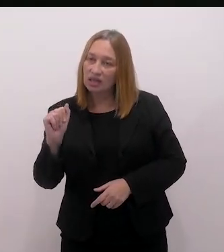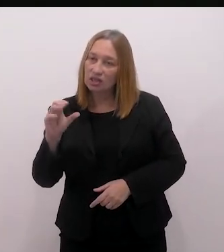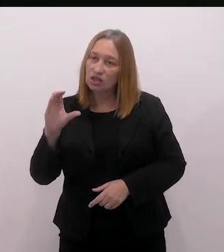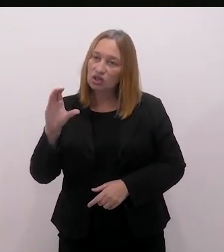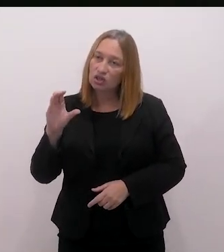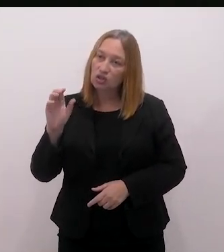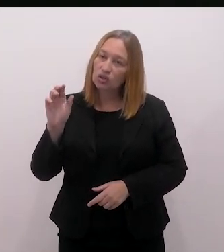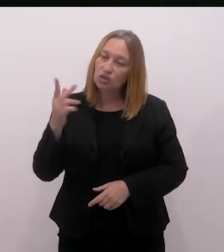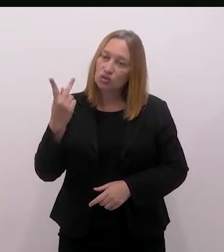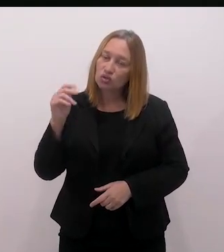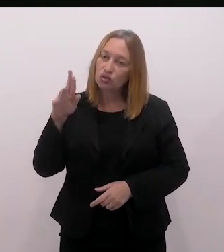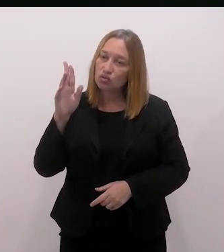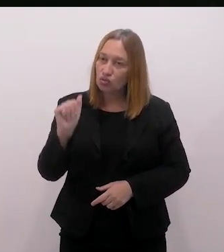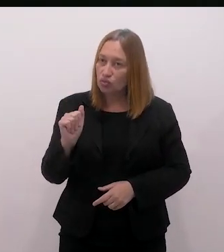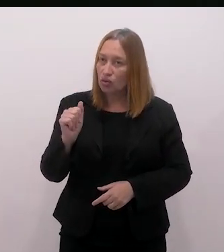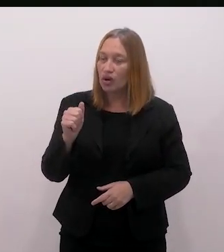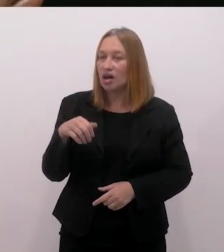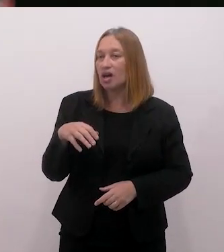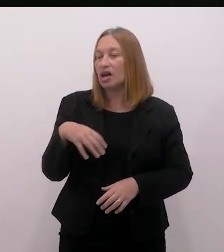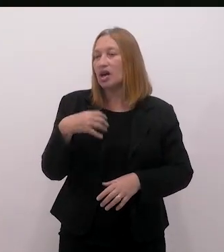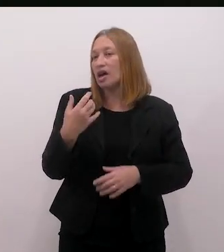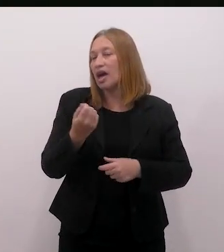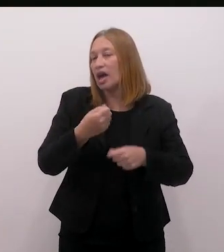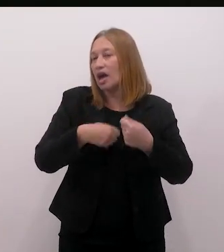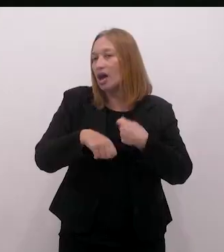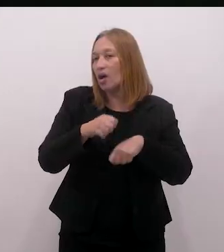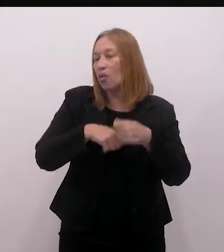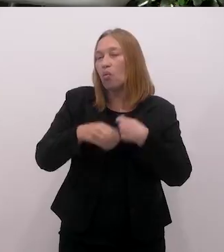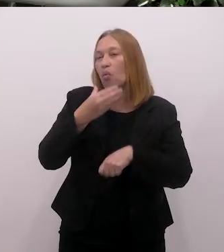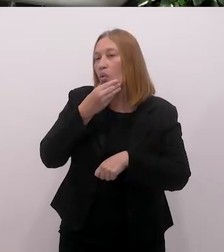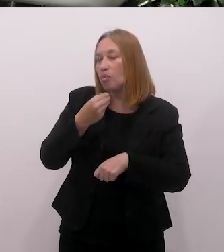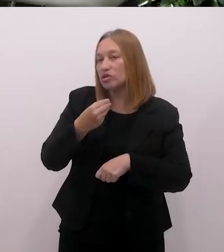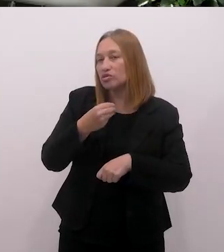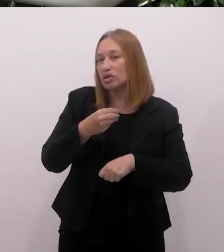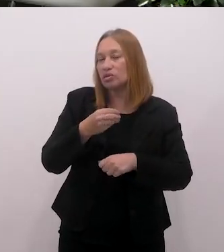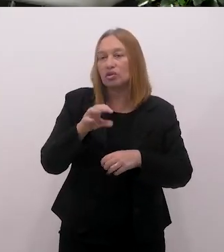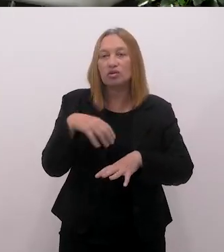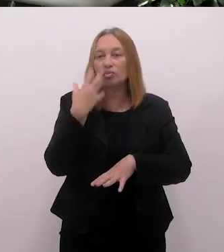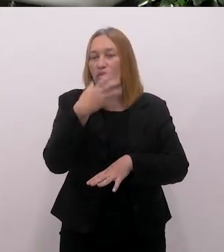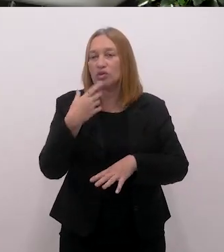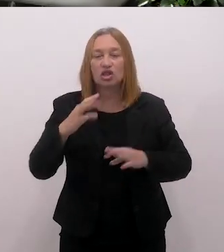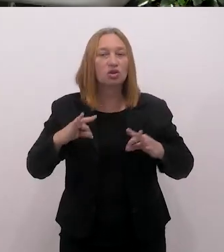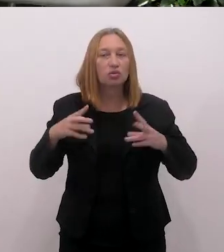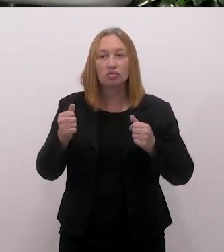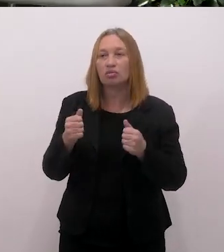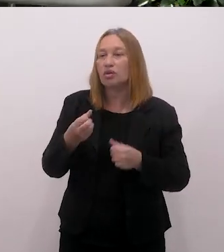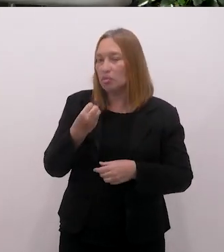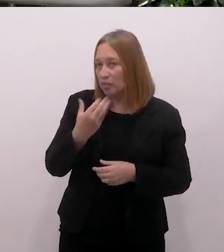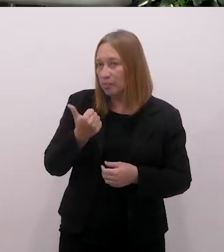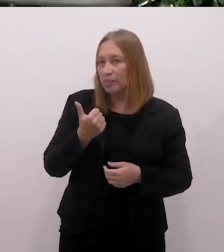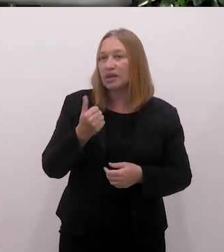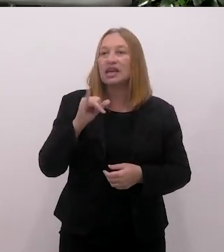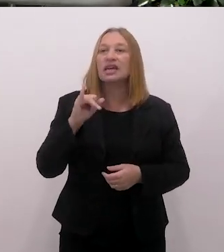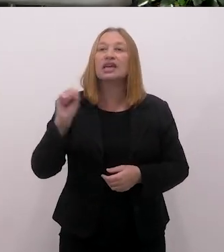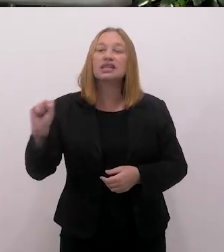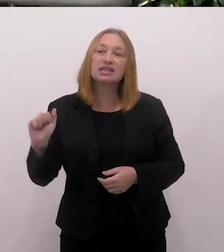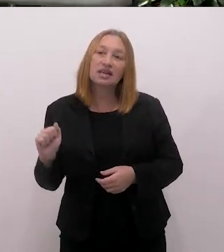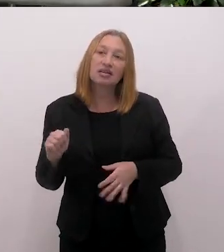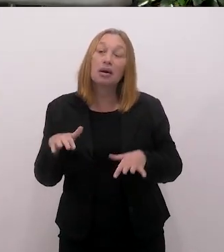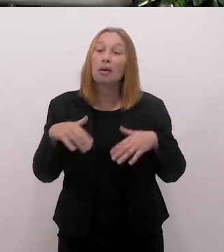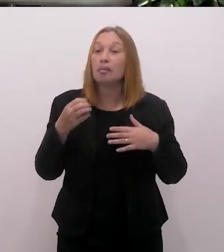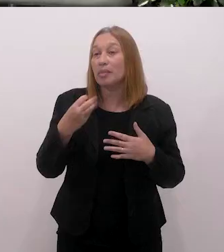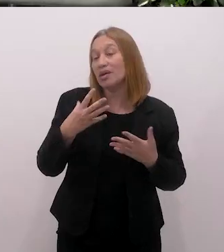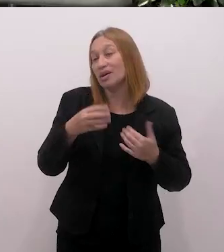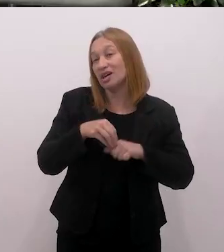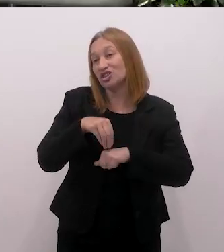ele é também ilustrador, também é músico, mas o livro é um encanto. Qualquer um deles, vocês vão amar. Que bom. Isa? Bom, eu